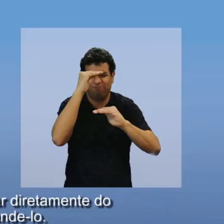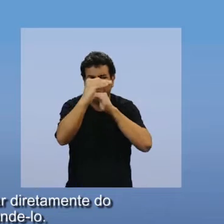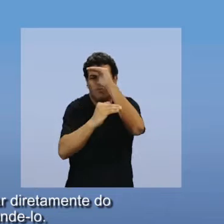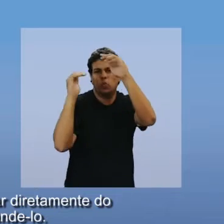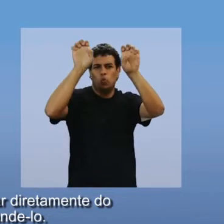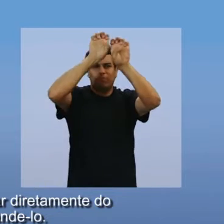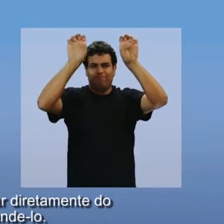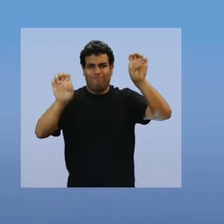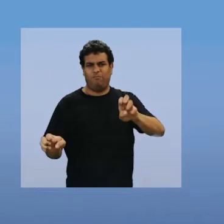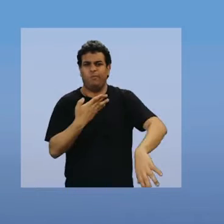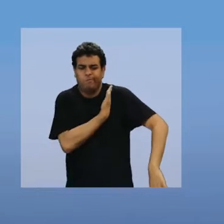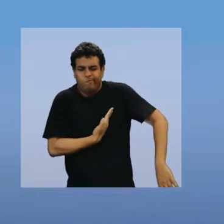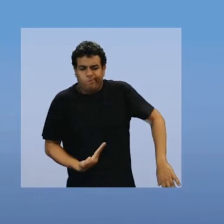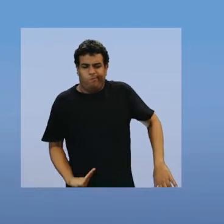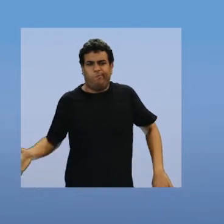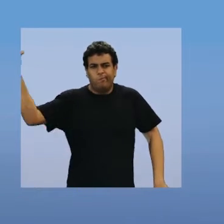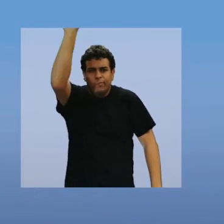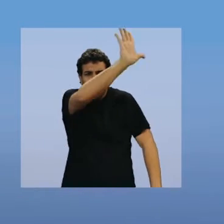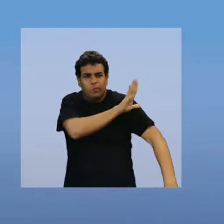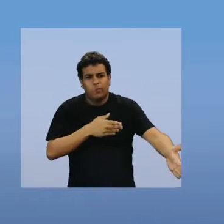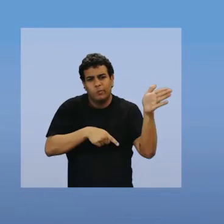estatais que devem atendê-lo.